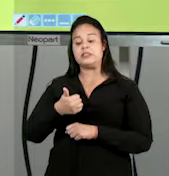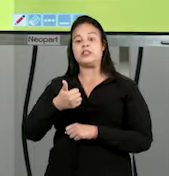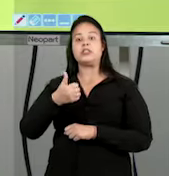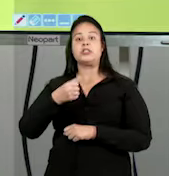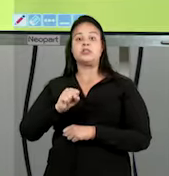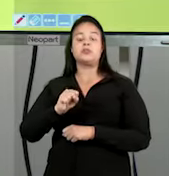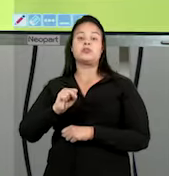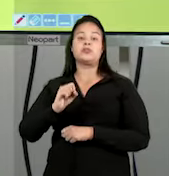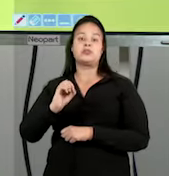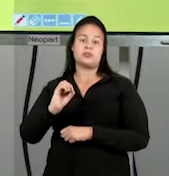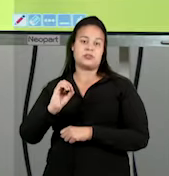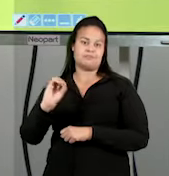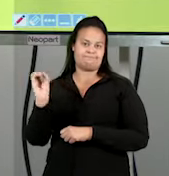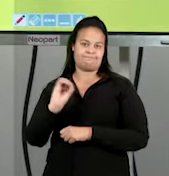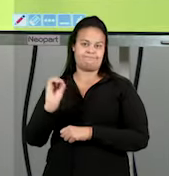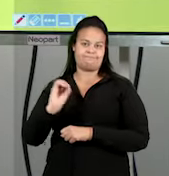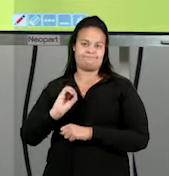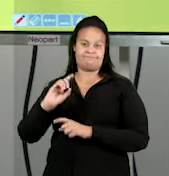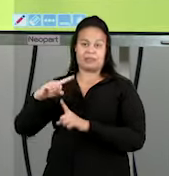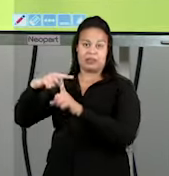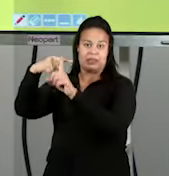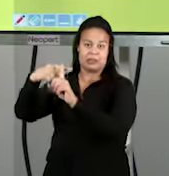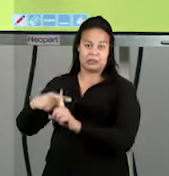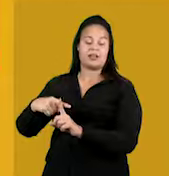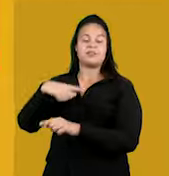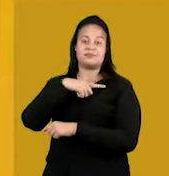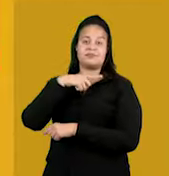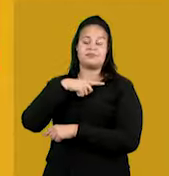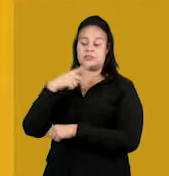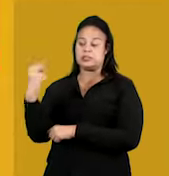180 graus, porque eles são